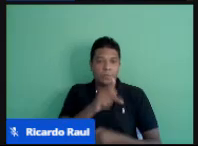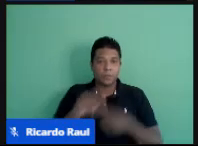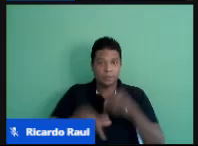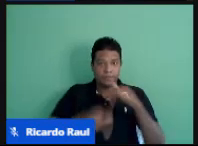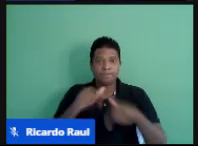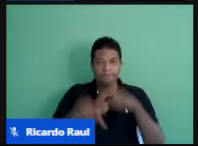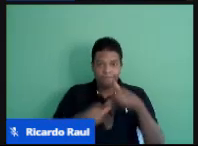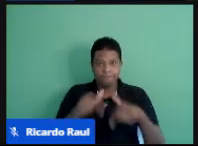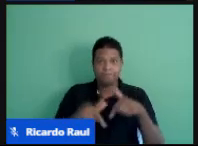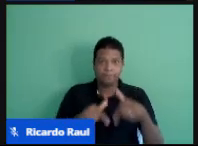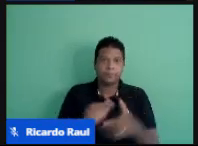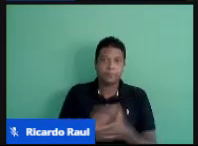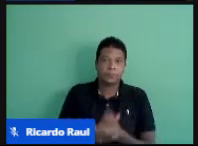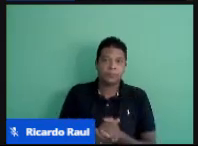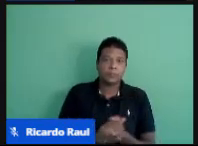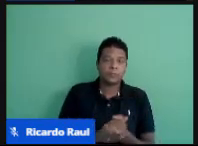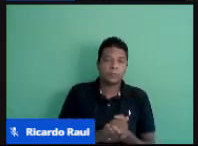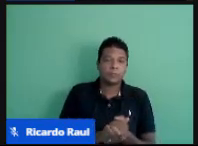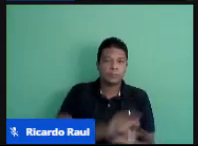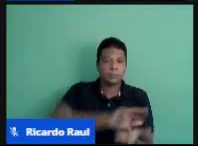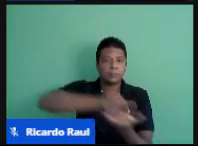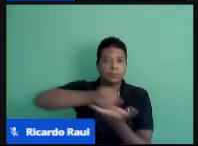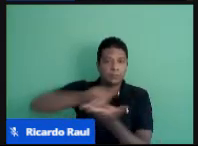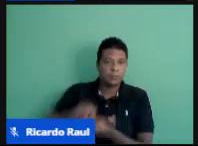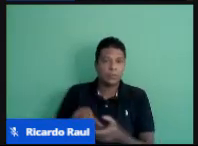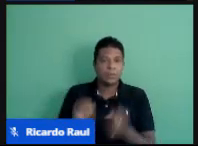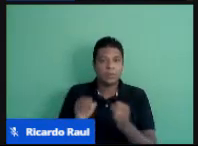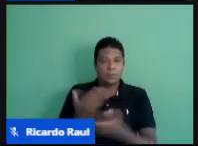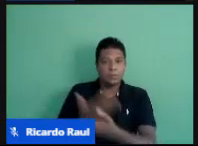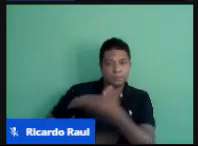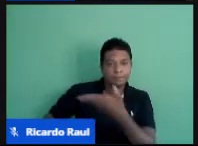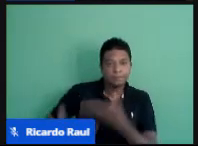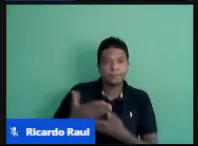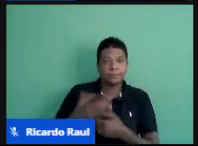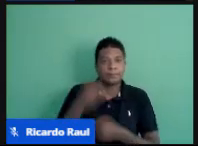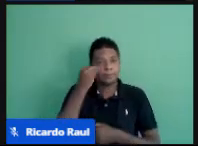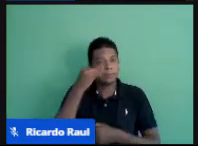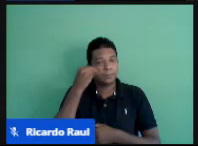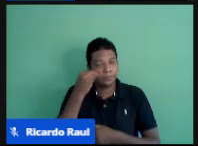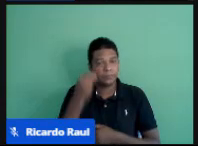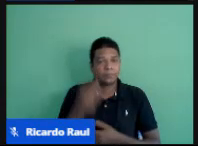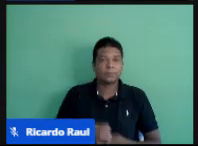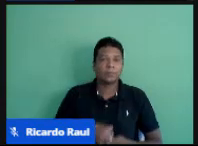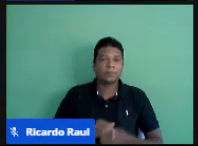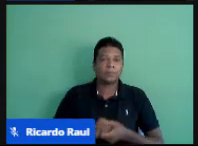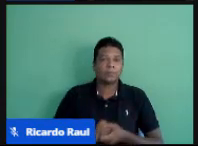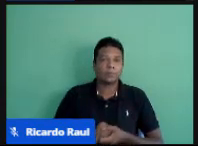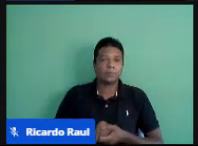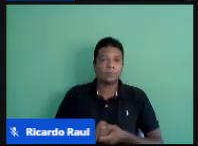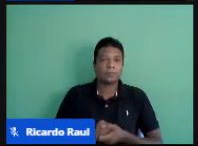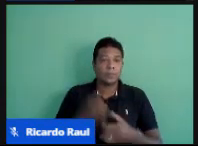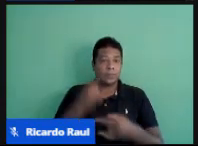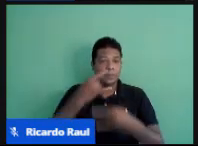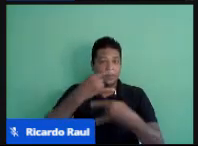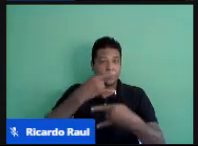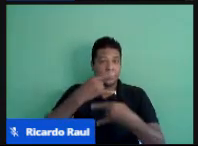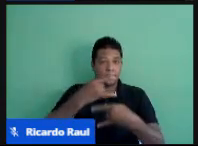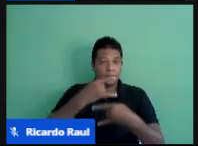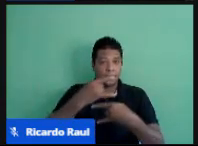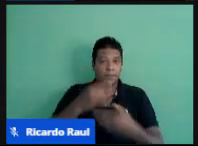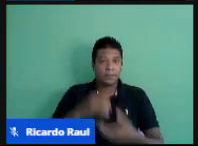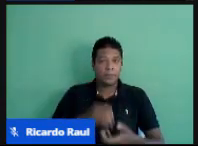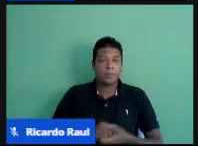pode estar dialogando e compartilhando essas experiências, né? Então, seria isso, né? Essa live aqui talvez é